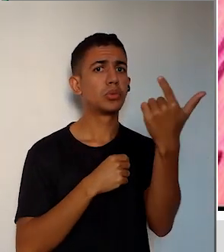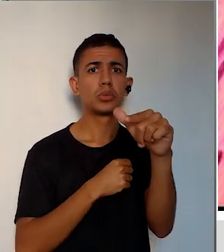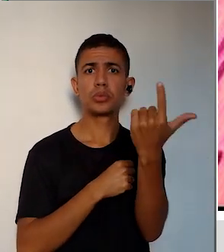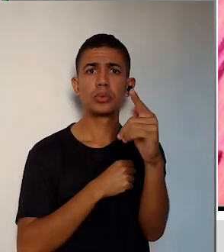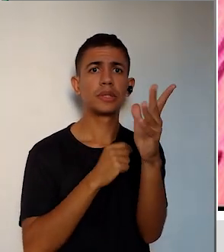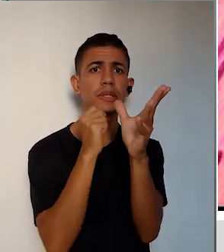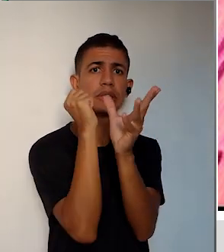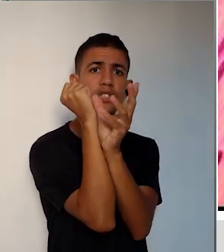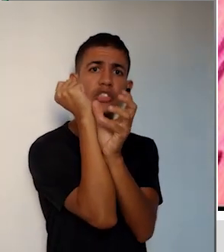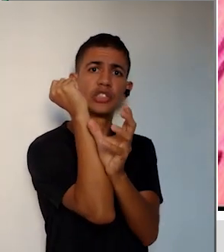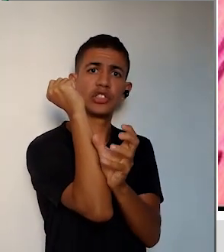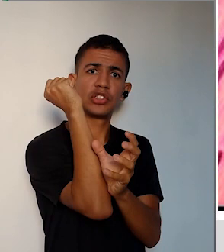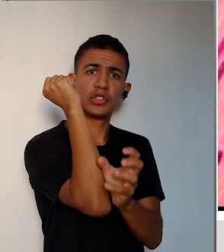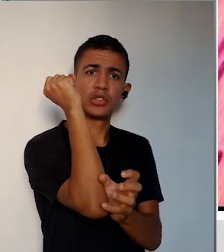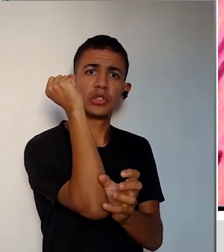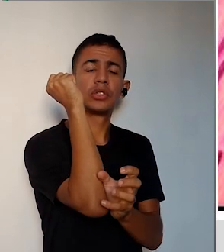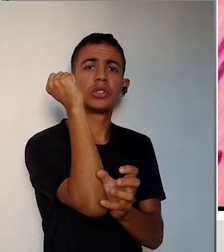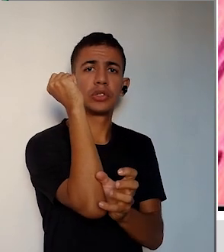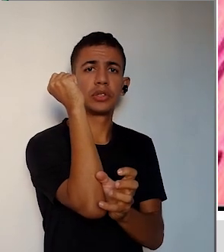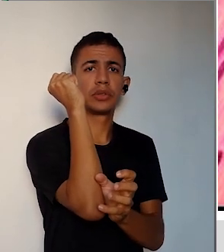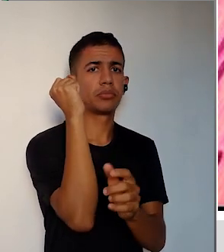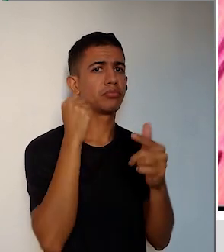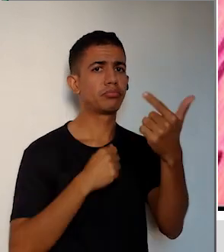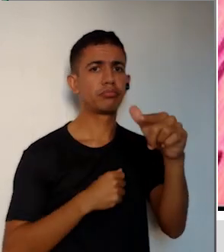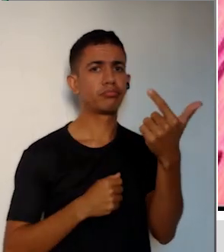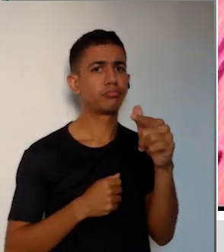observam estrias na célula.